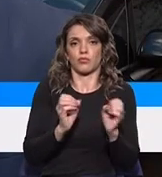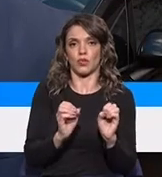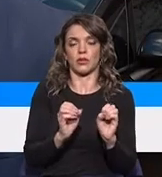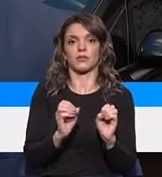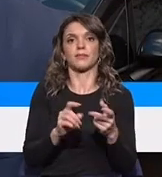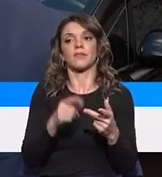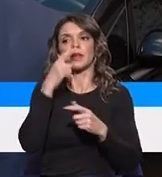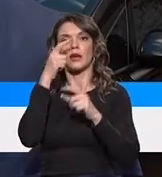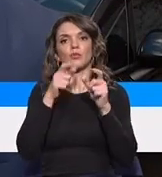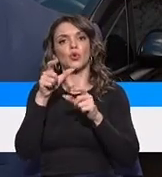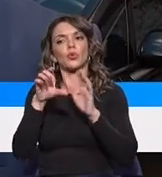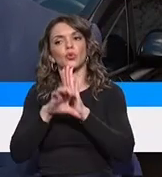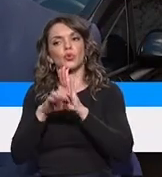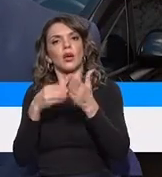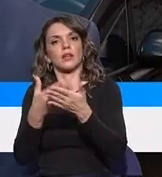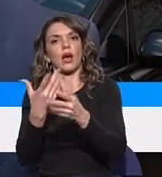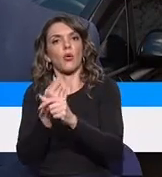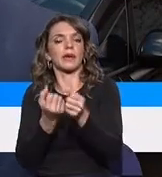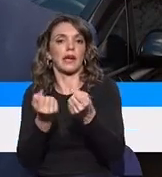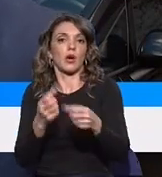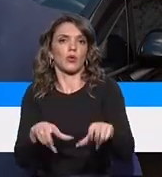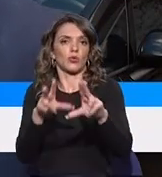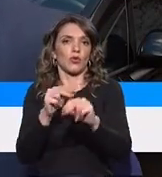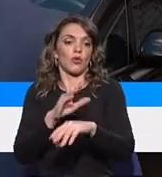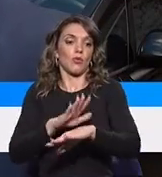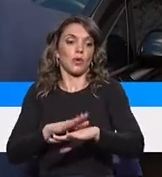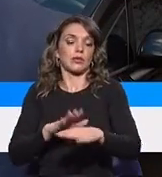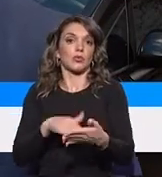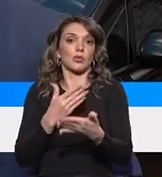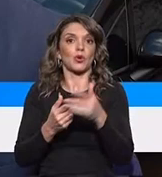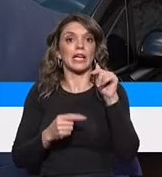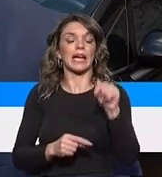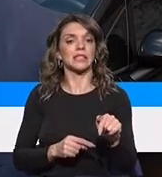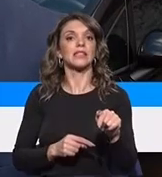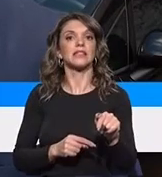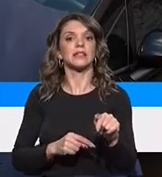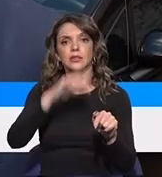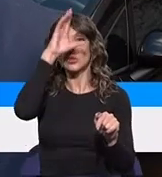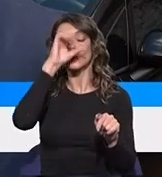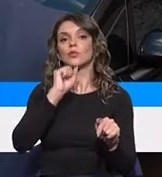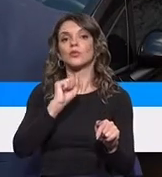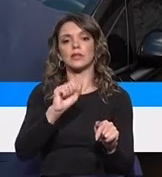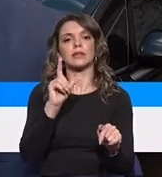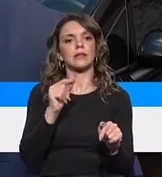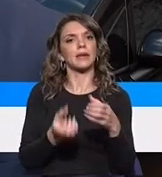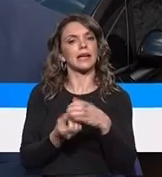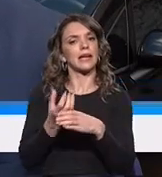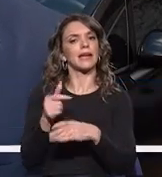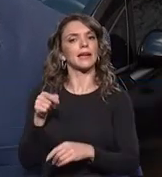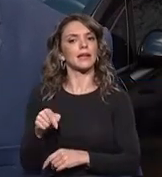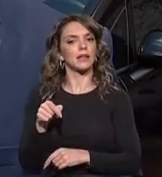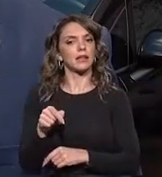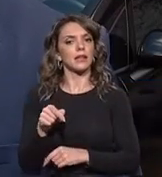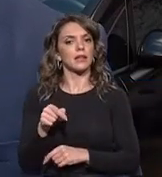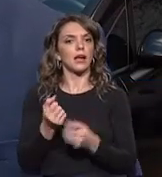para as pessoas adquirirem carros novos, porque nesta proposta do Governo será também implementado aqui o abate